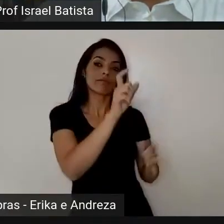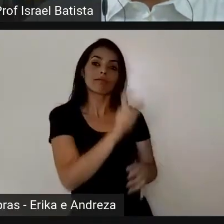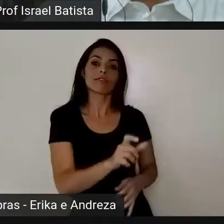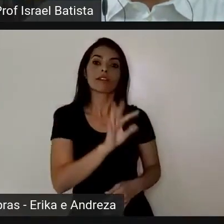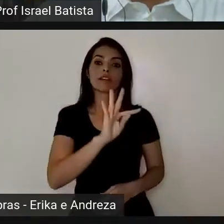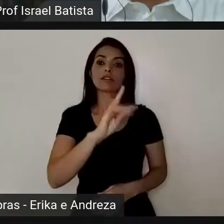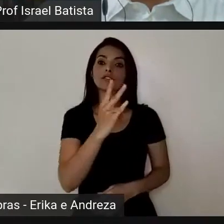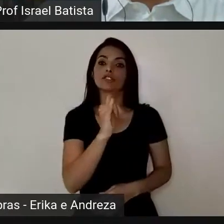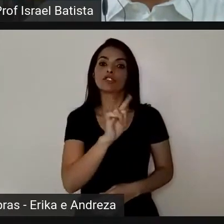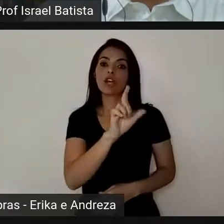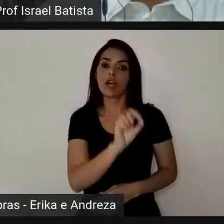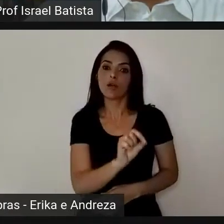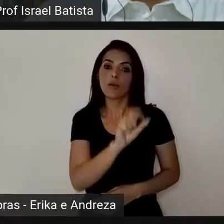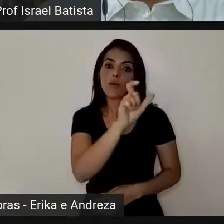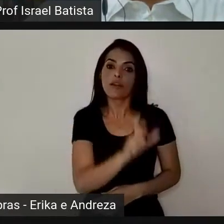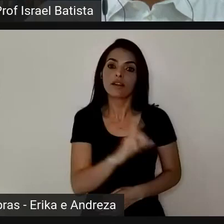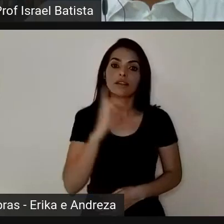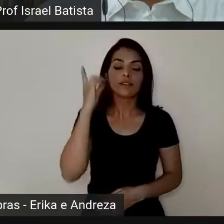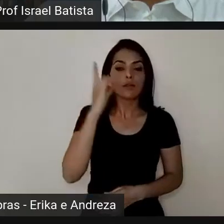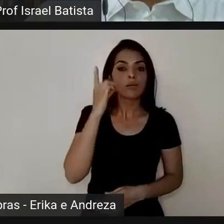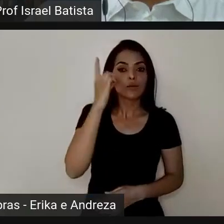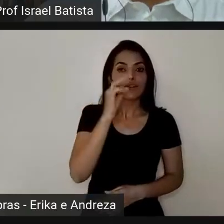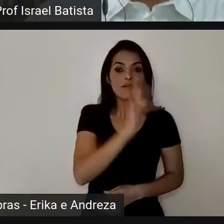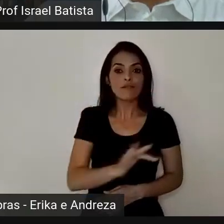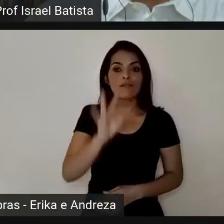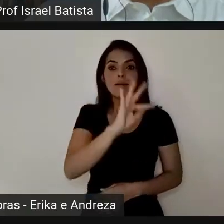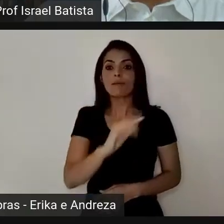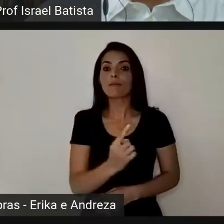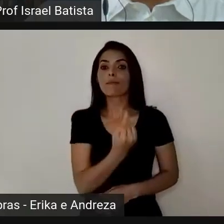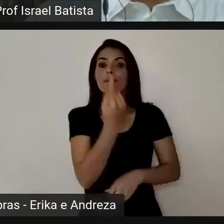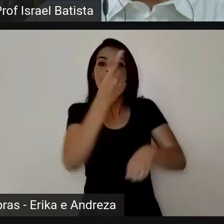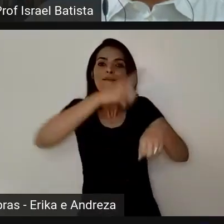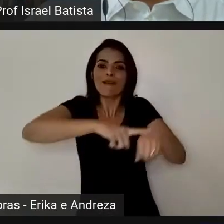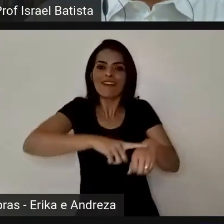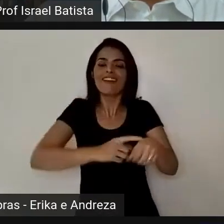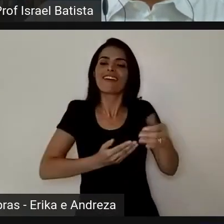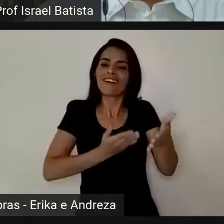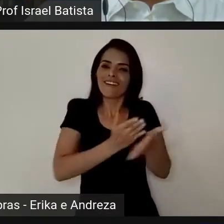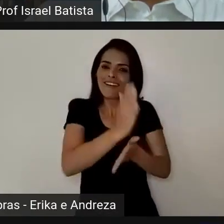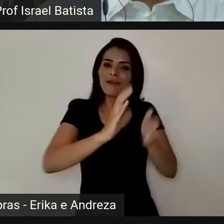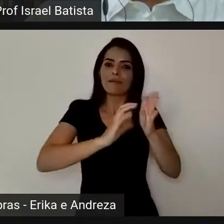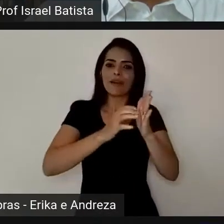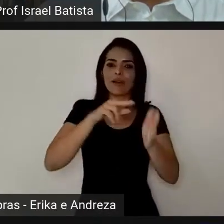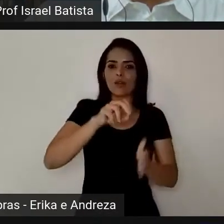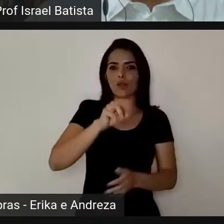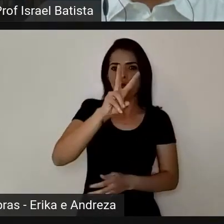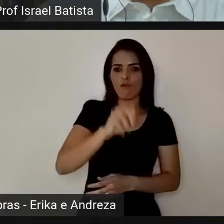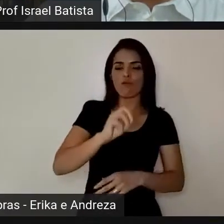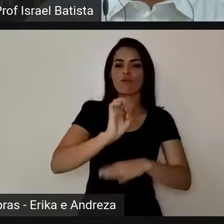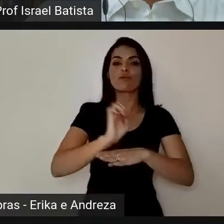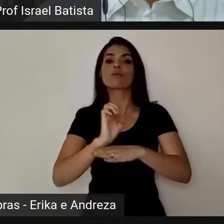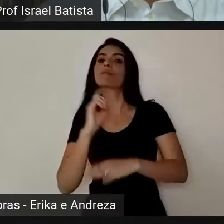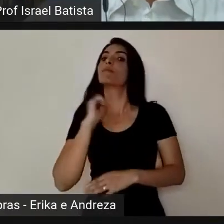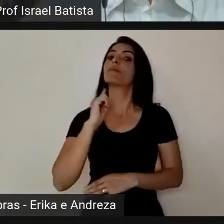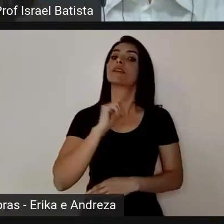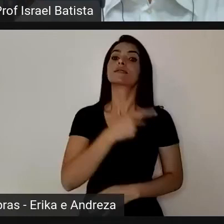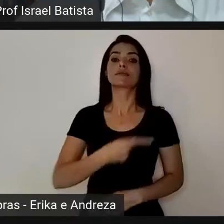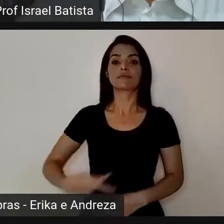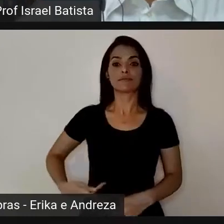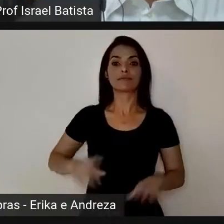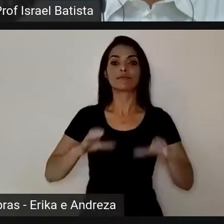Mitrô, deputado federal de primeiro mandato, eleito pelo Partido Novo de Minas Gerais. Ele é presidente da Frente Parlamentar da